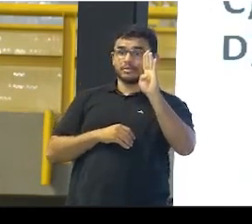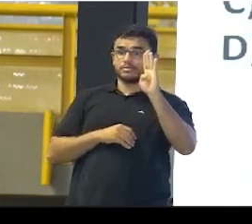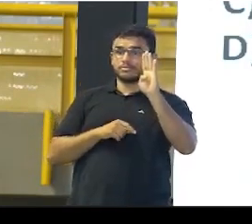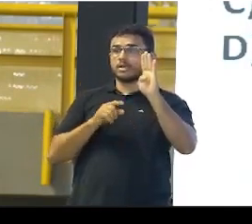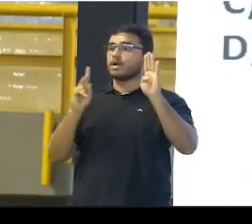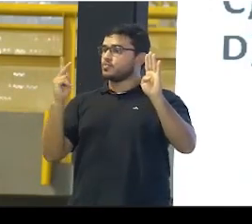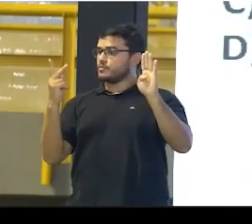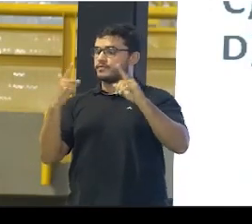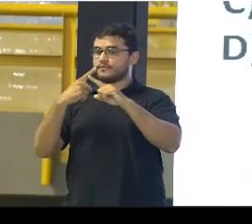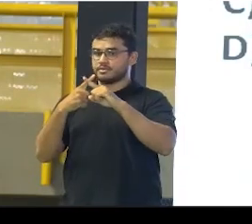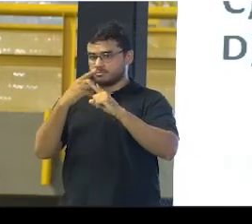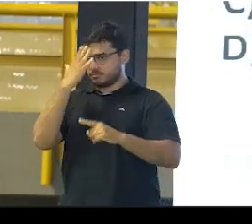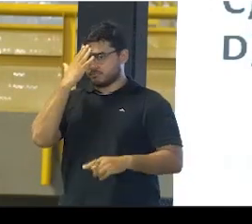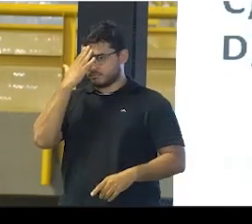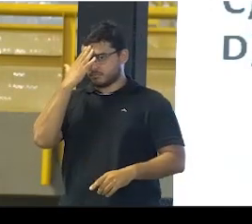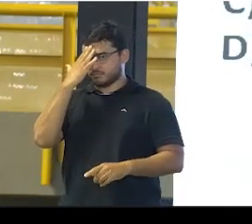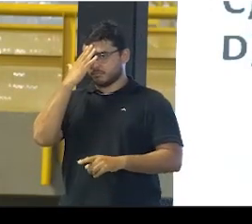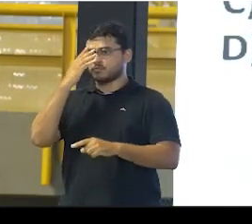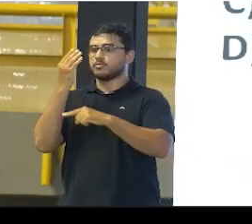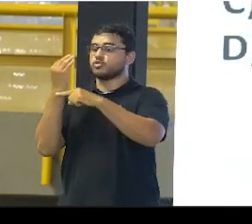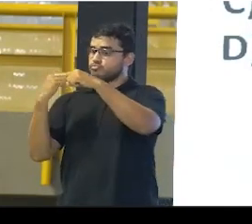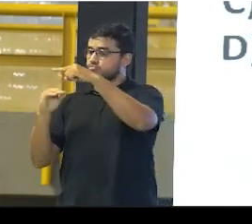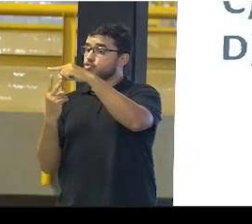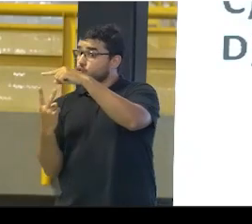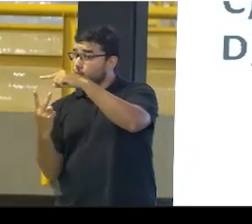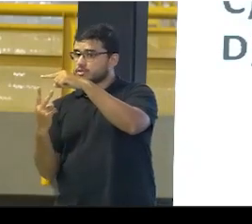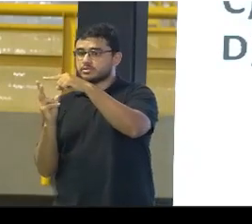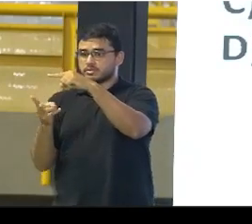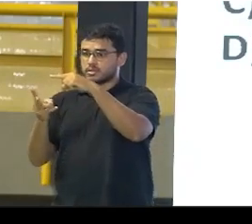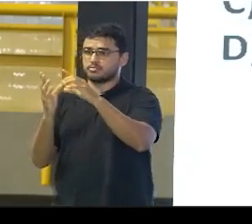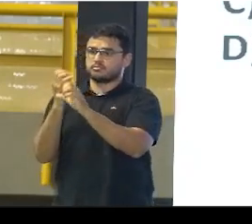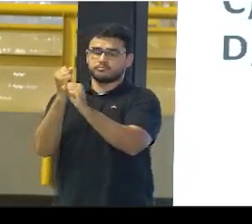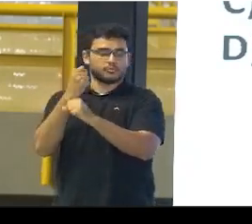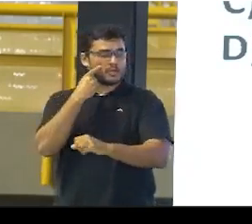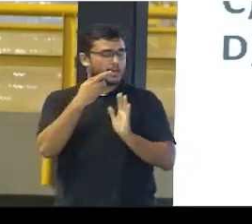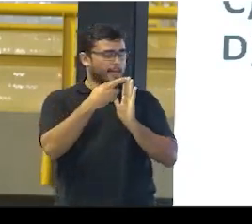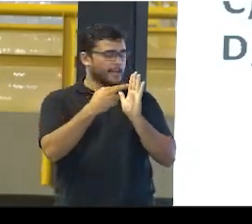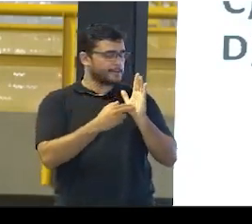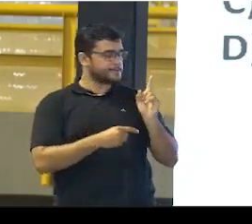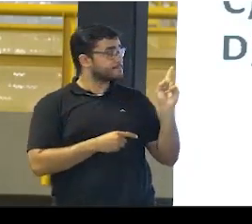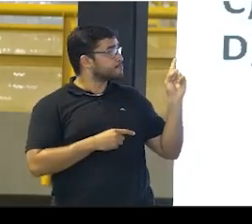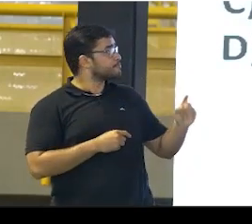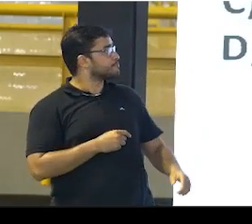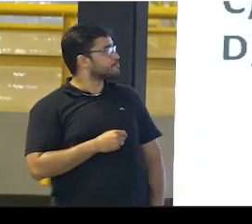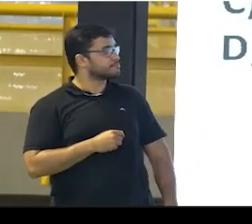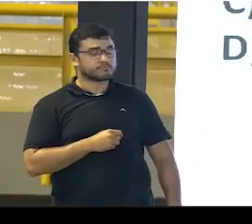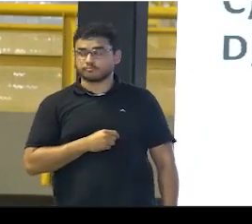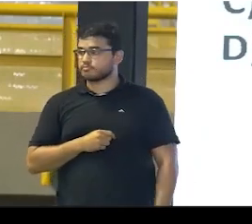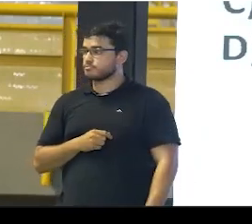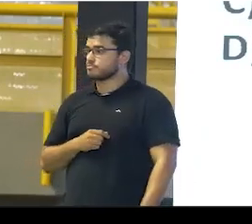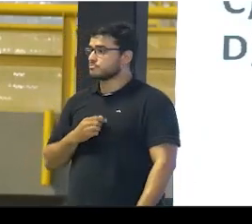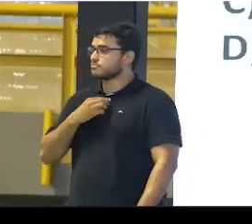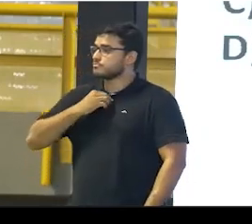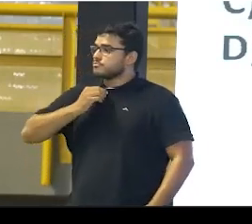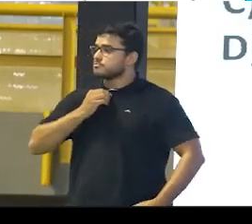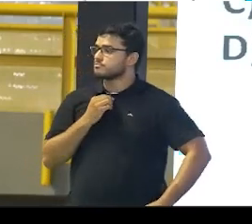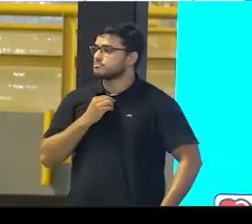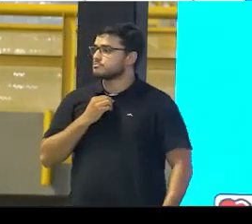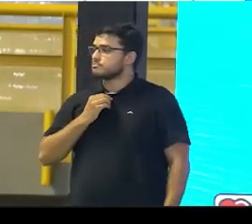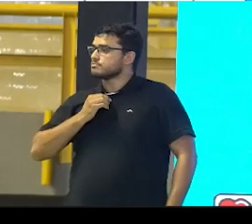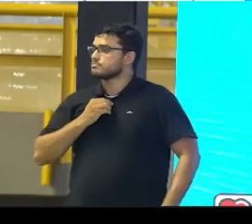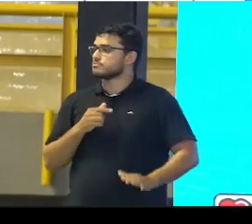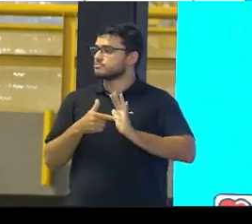1.200. Tem 150 cadeiras vazias, então tem 1.050 pessoas sentadas aqui nessa parte.